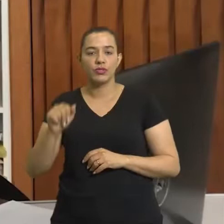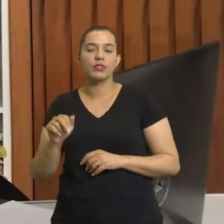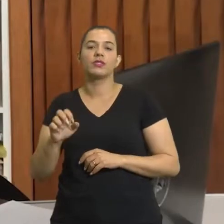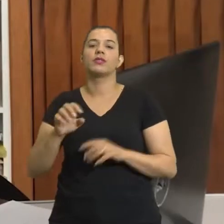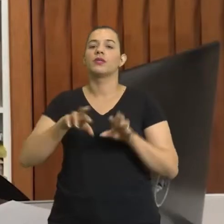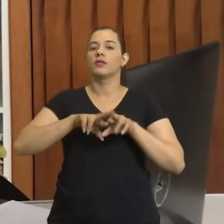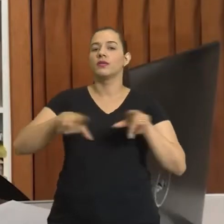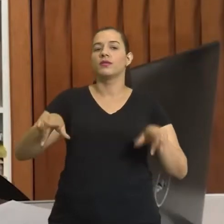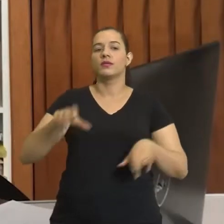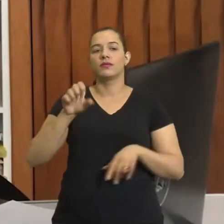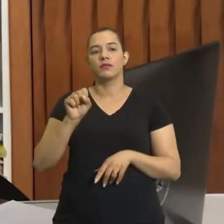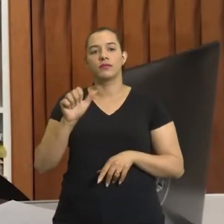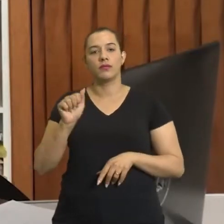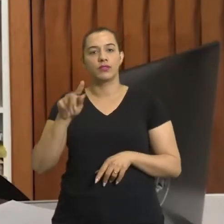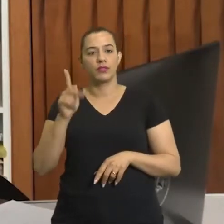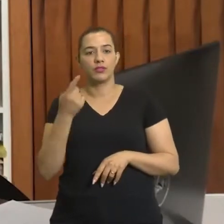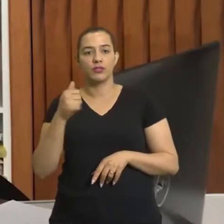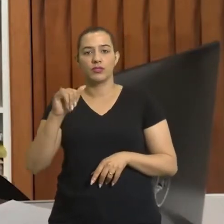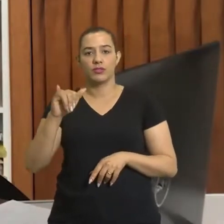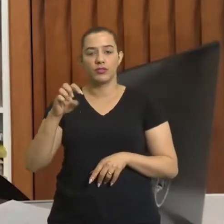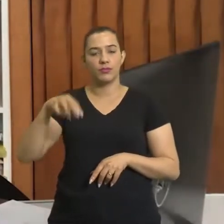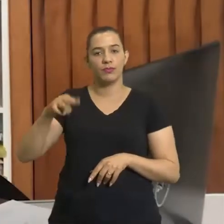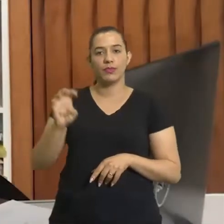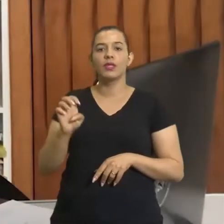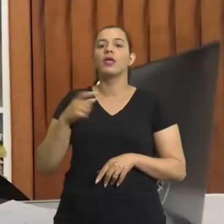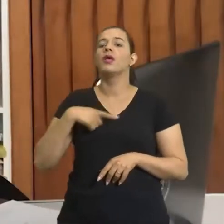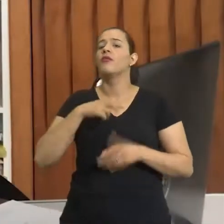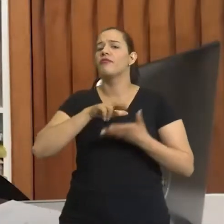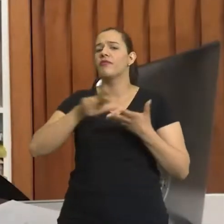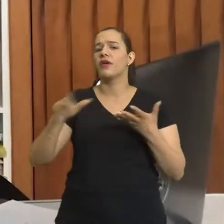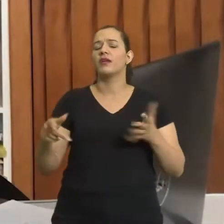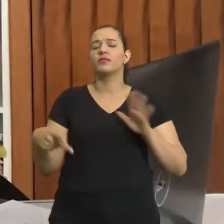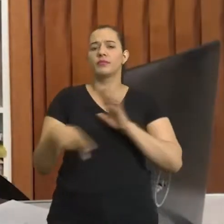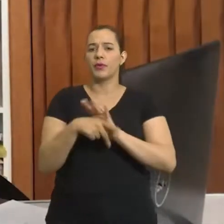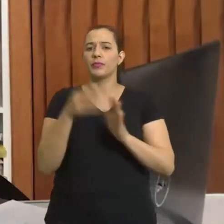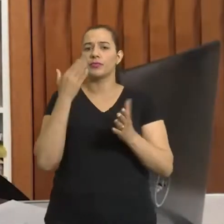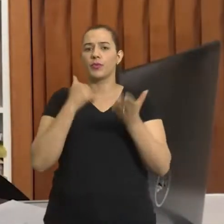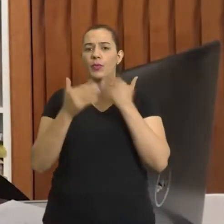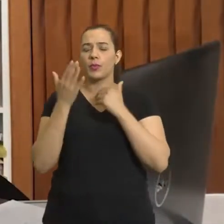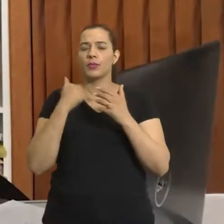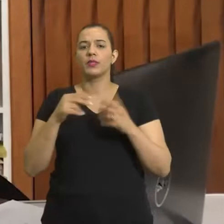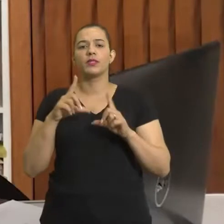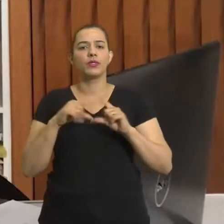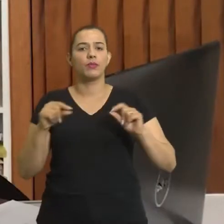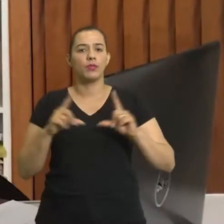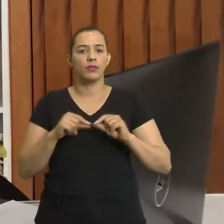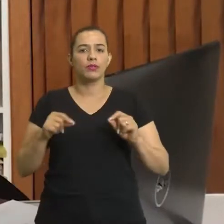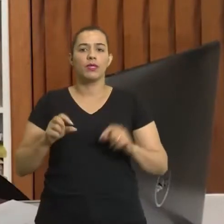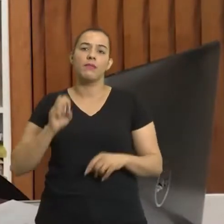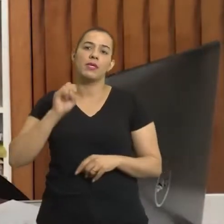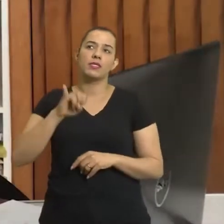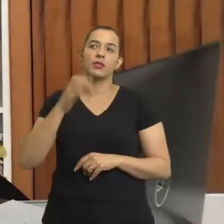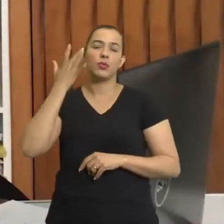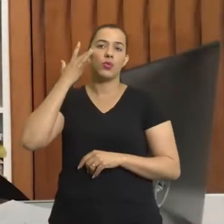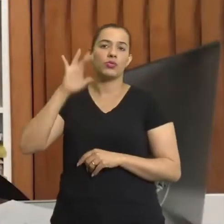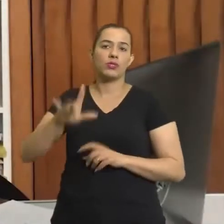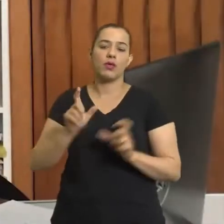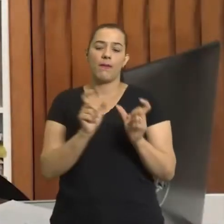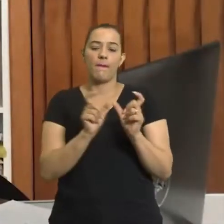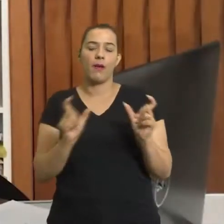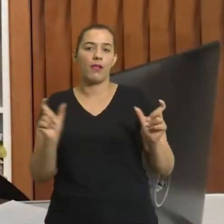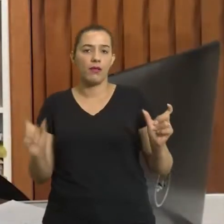são palavras aí que se referem a comidas típicas japonesas. Então, se eu não sei o que é um sushi, se eu não sei o